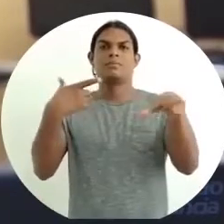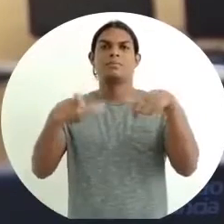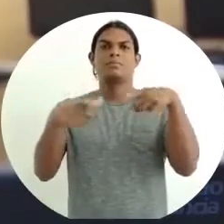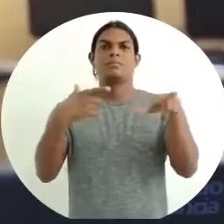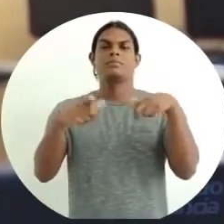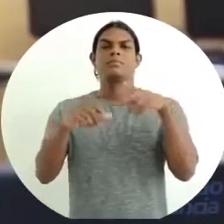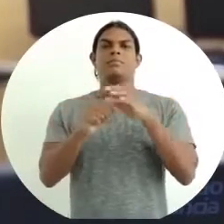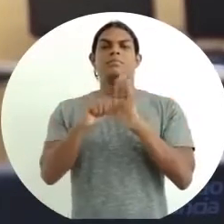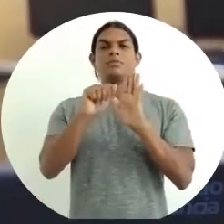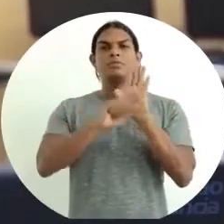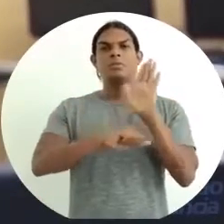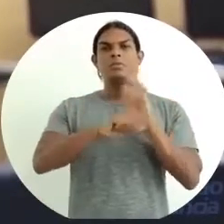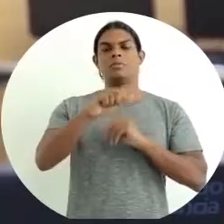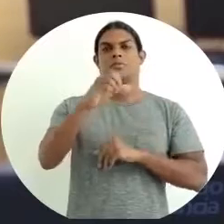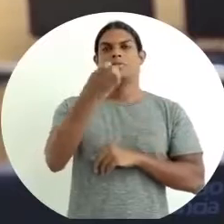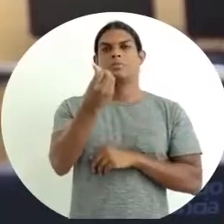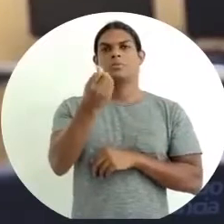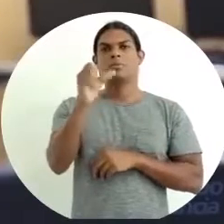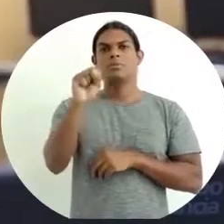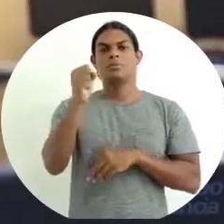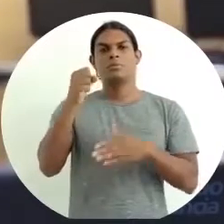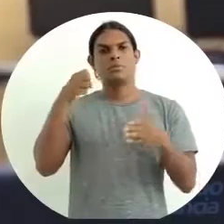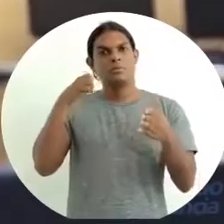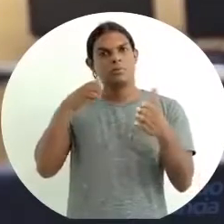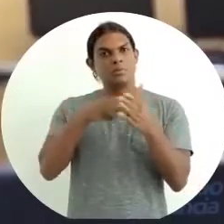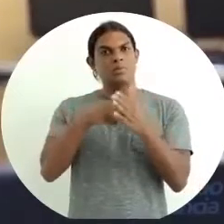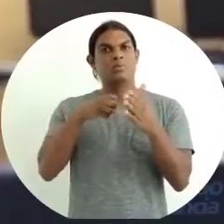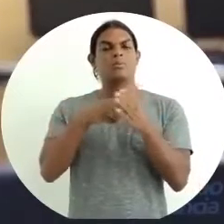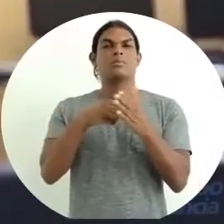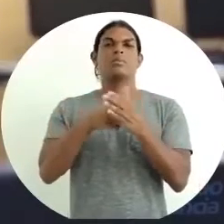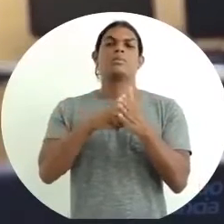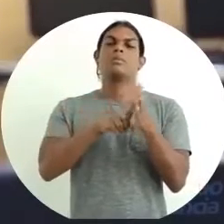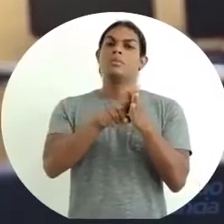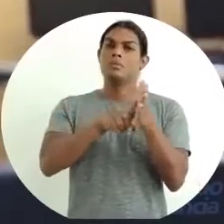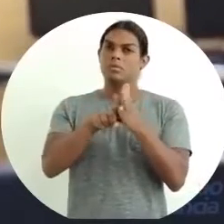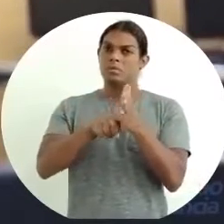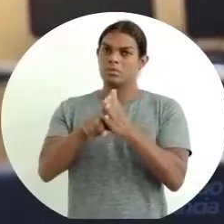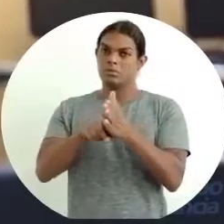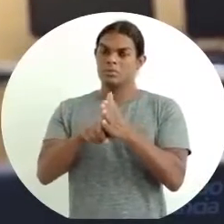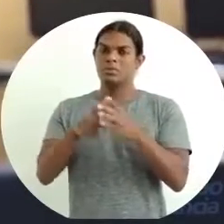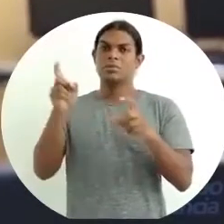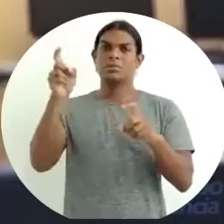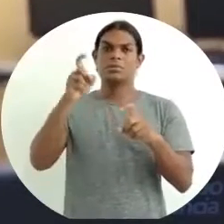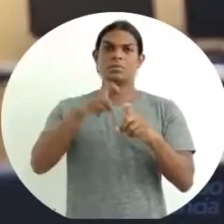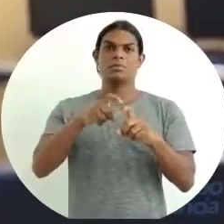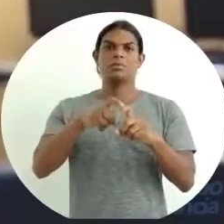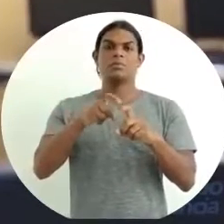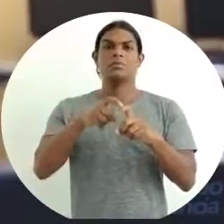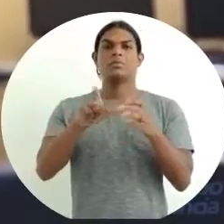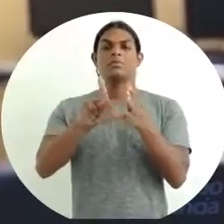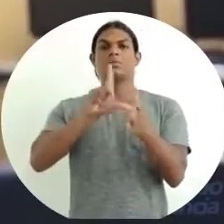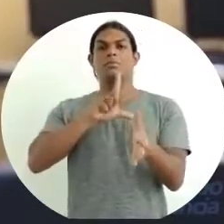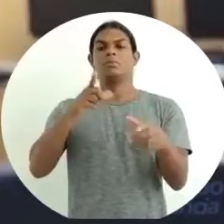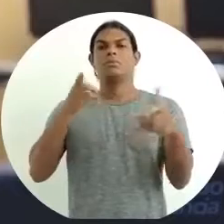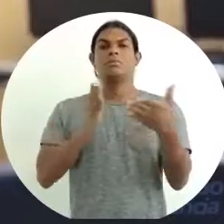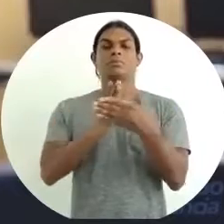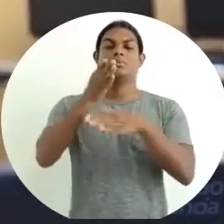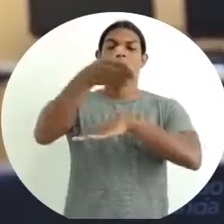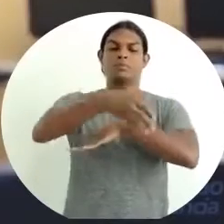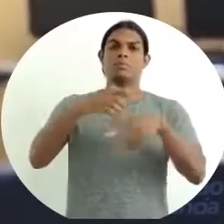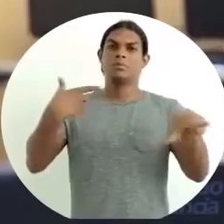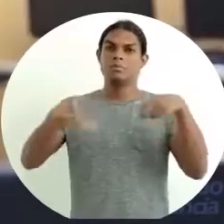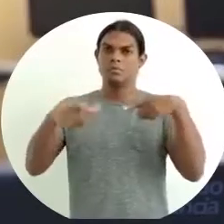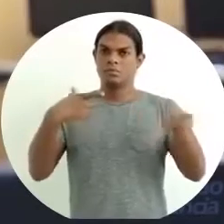artigo 168 da CLT, obriga o exame médico admissional, demissional e